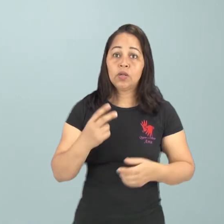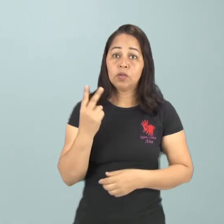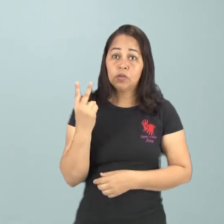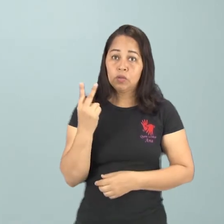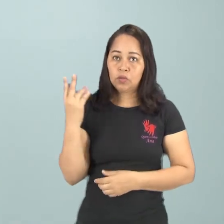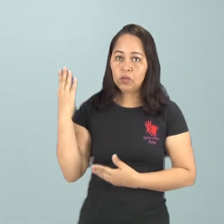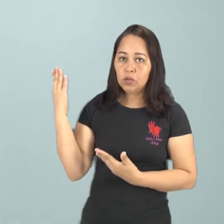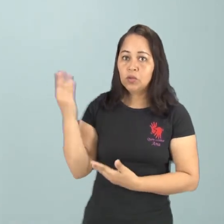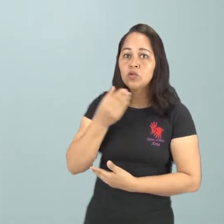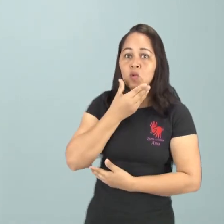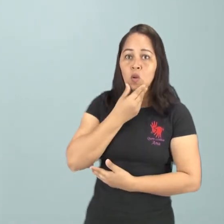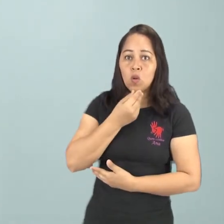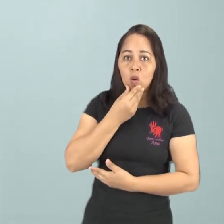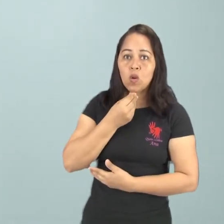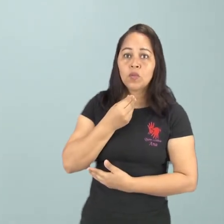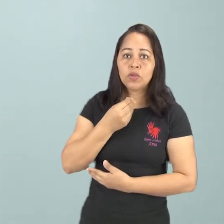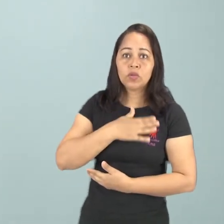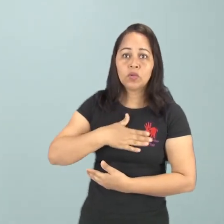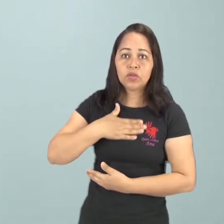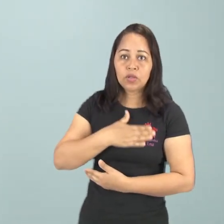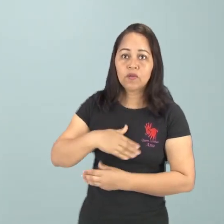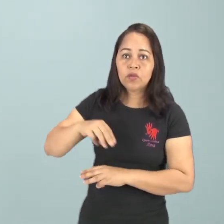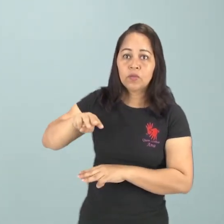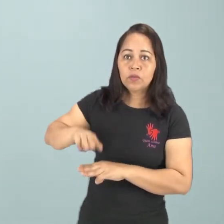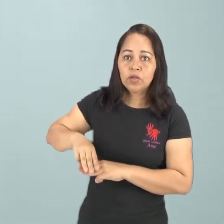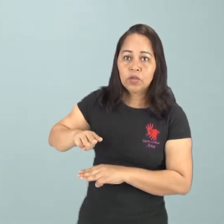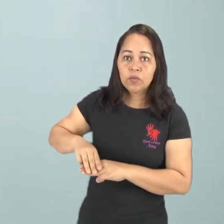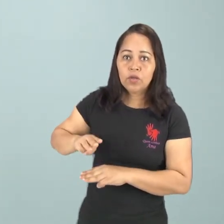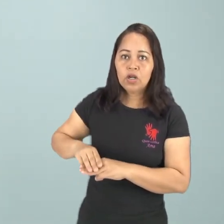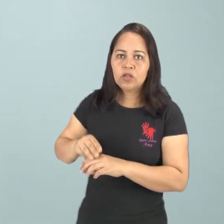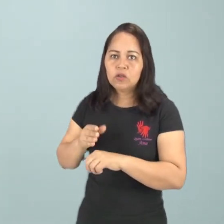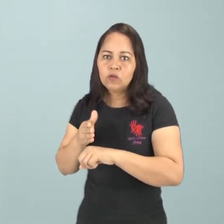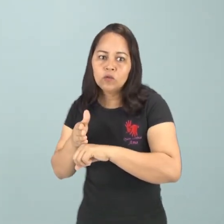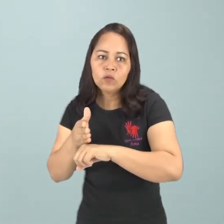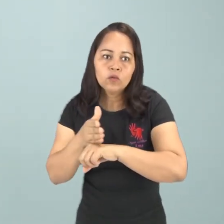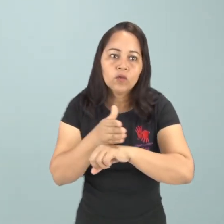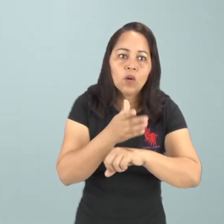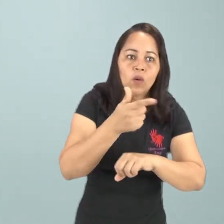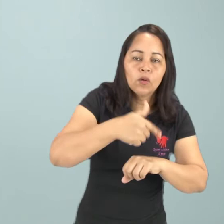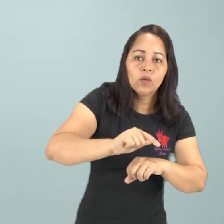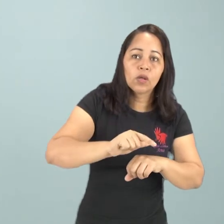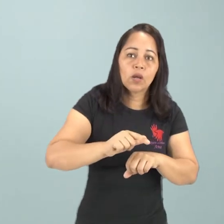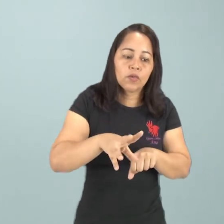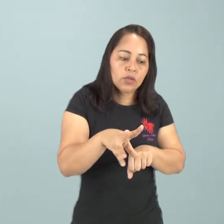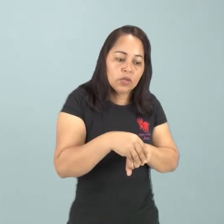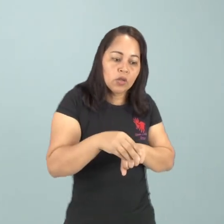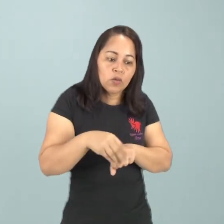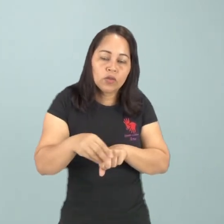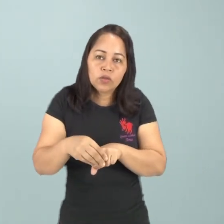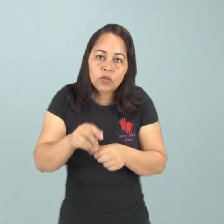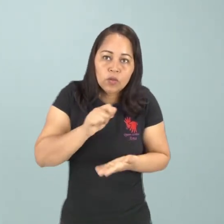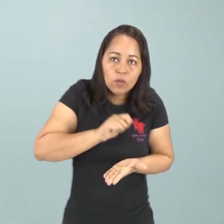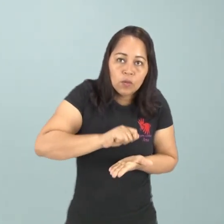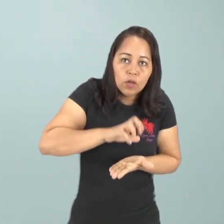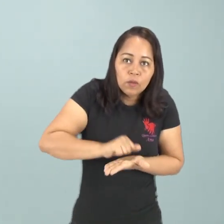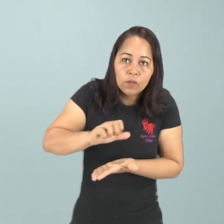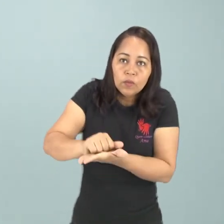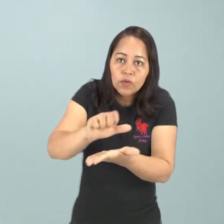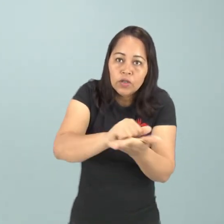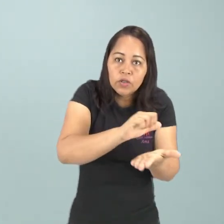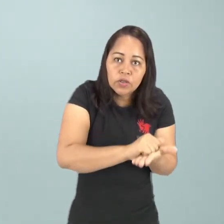foram em outras regiões buscar conhecimentos, aprofundar esses conhecimentos e trazer para a